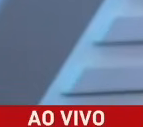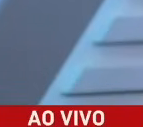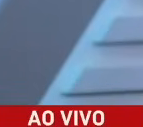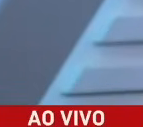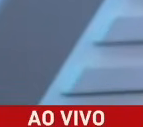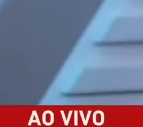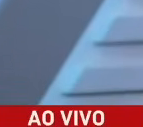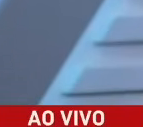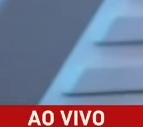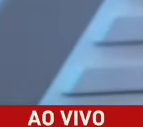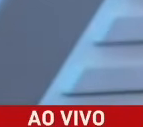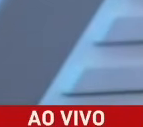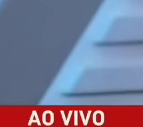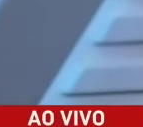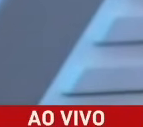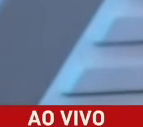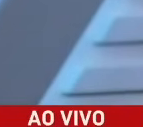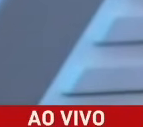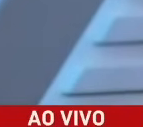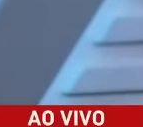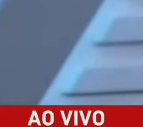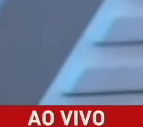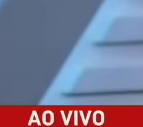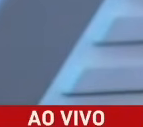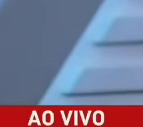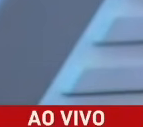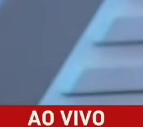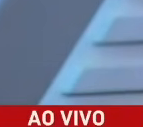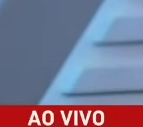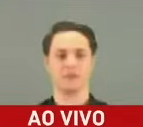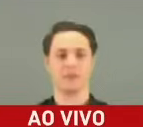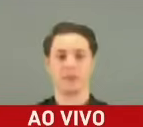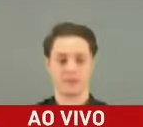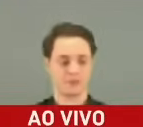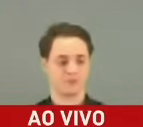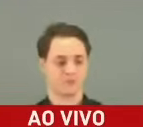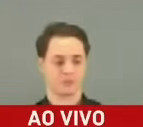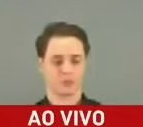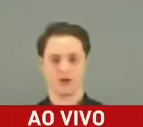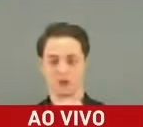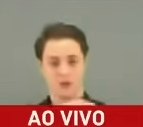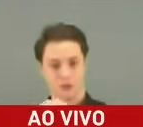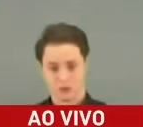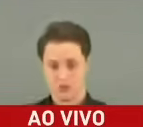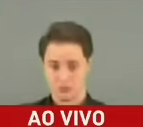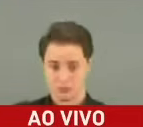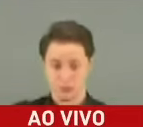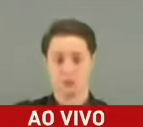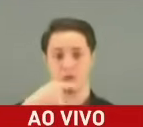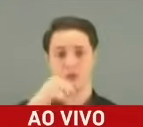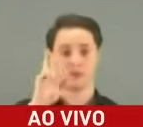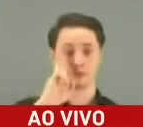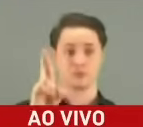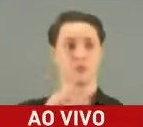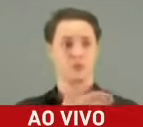Em Brasília, acontece, neste momento ainda acontece, a audiência na CPMI dos atos do dia 8 de janeiro com o ex-ministro